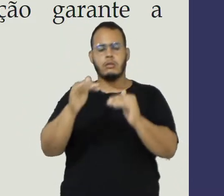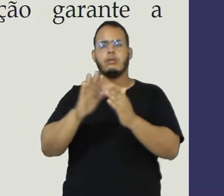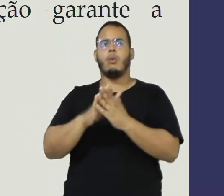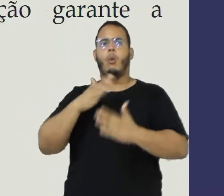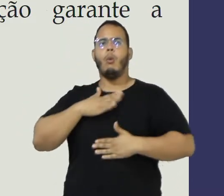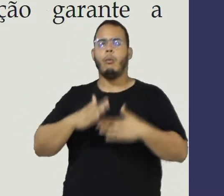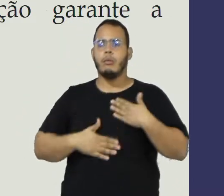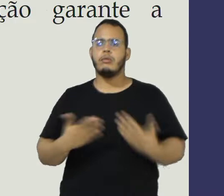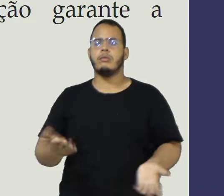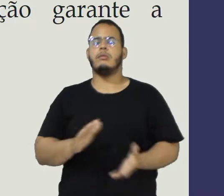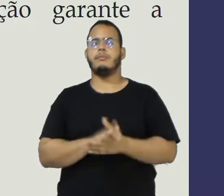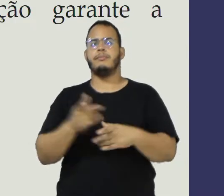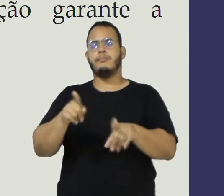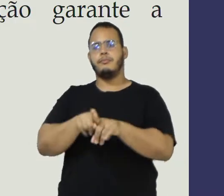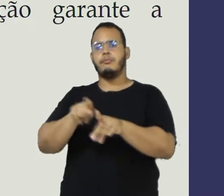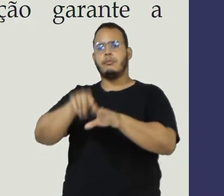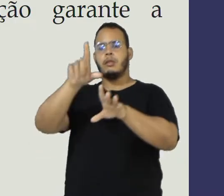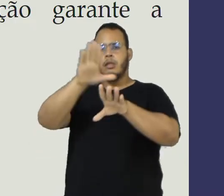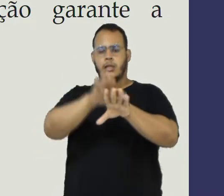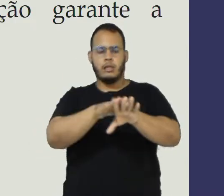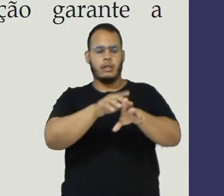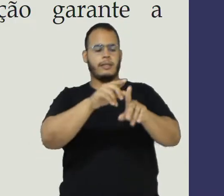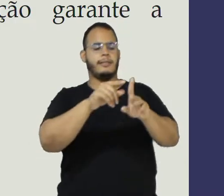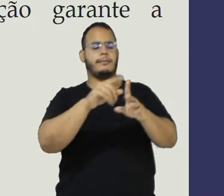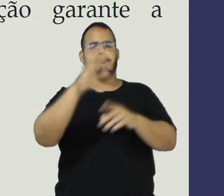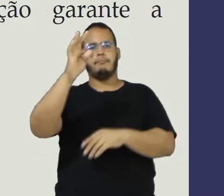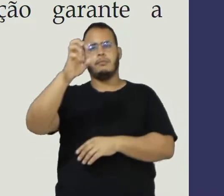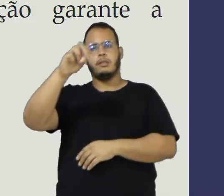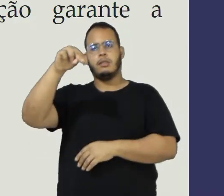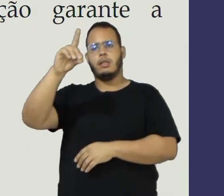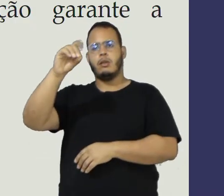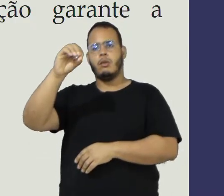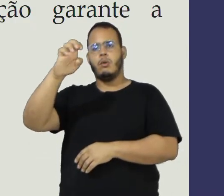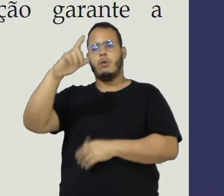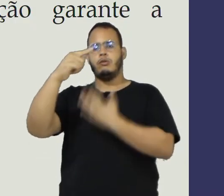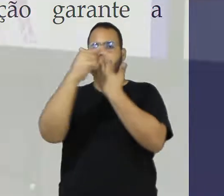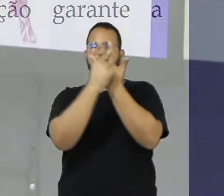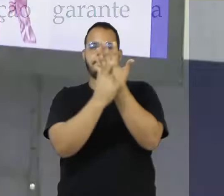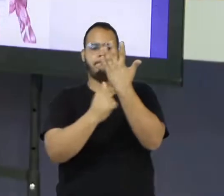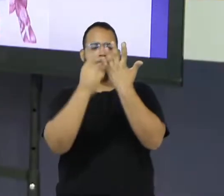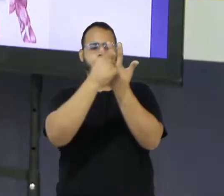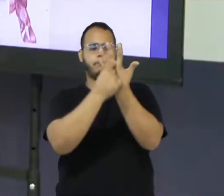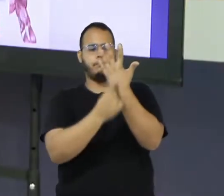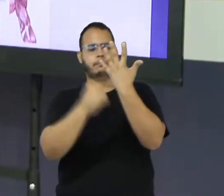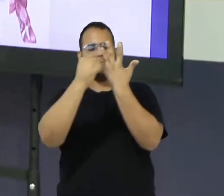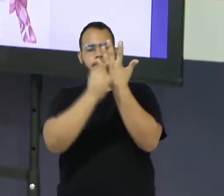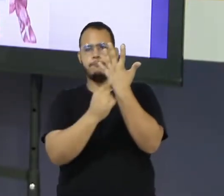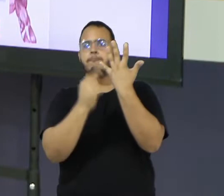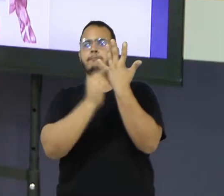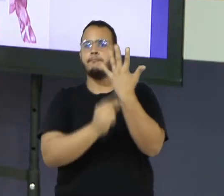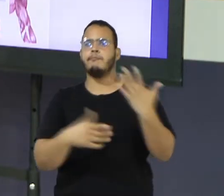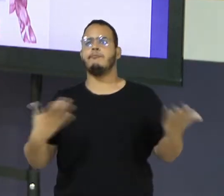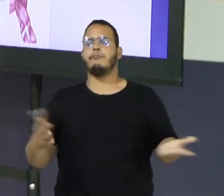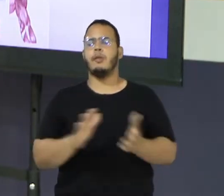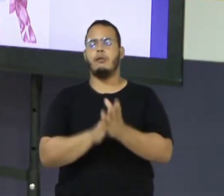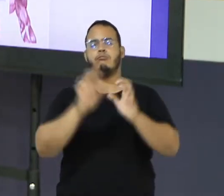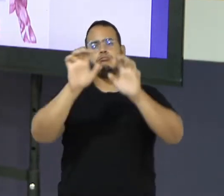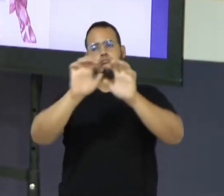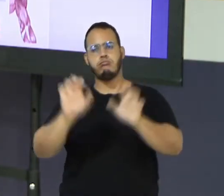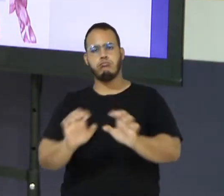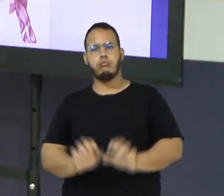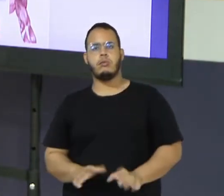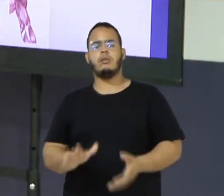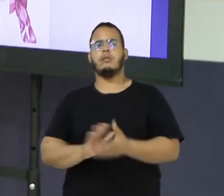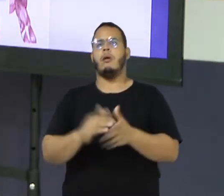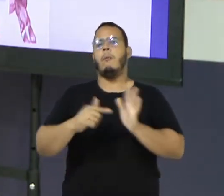tendões, certo? E estão ligados a dois ossos e a sua contração garante a movimentação dessa estrutura. Então a gente vai